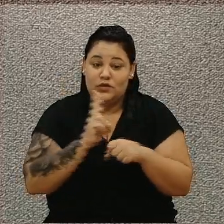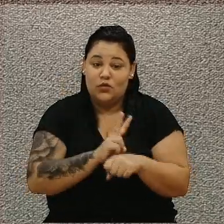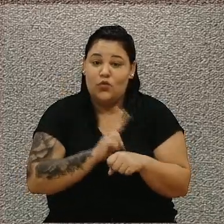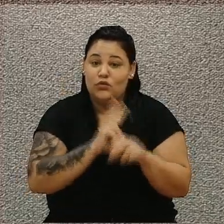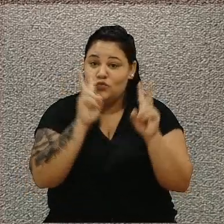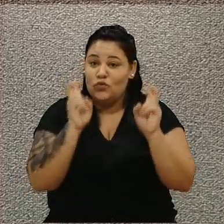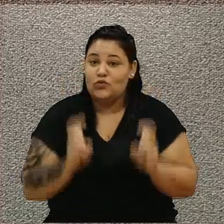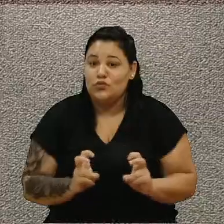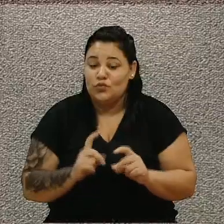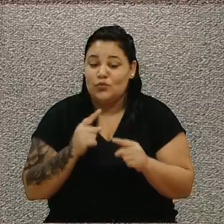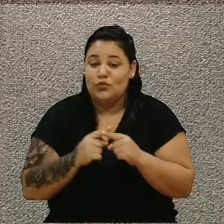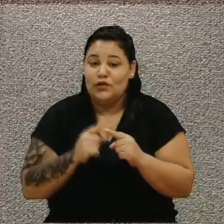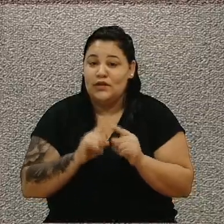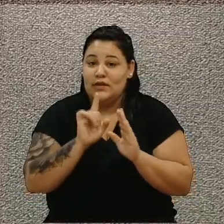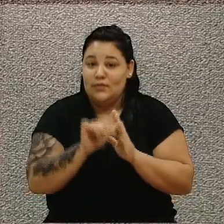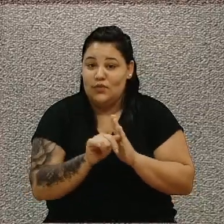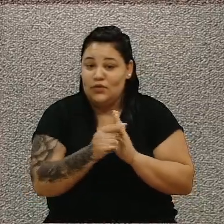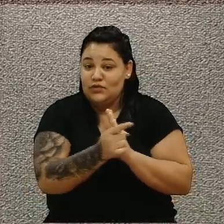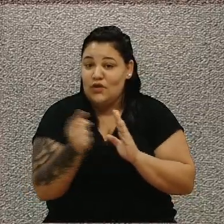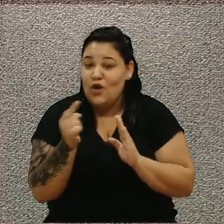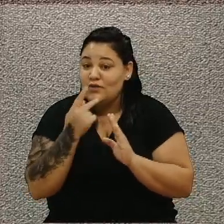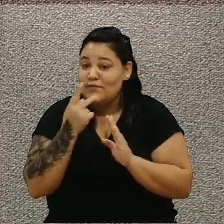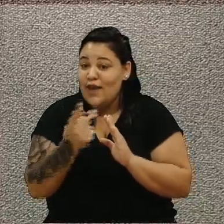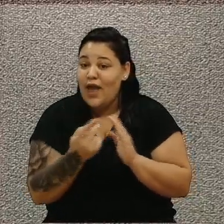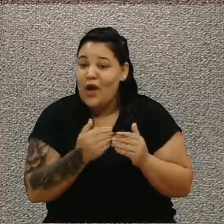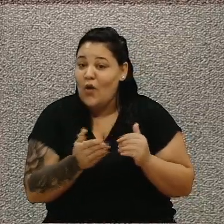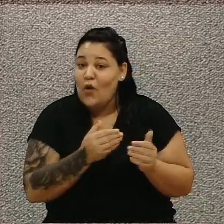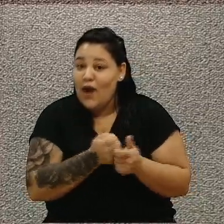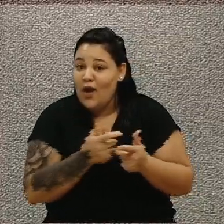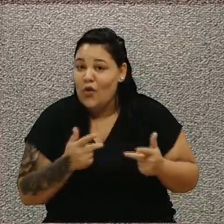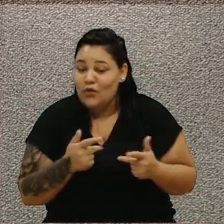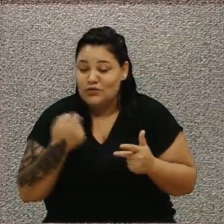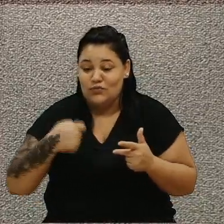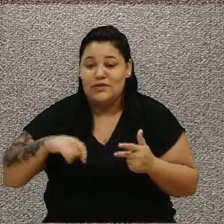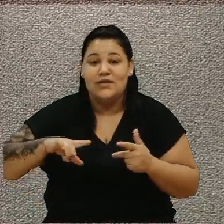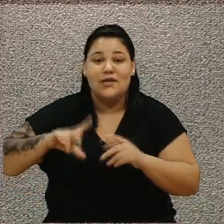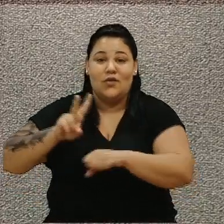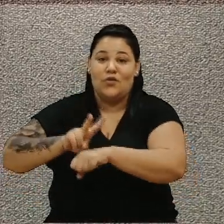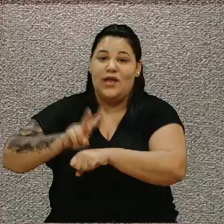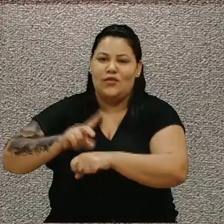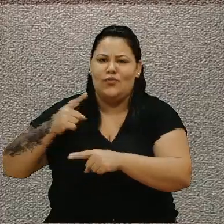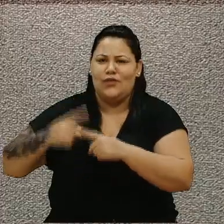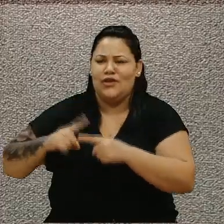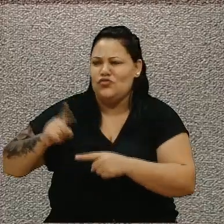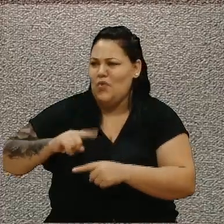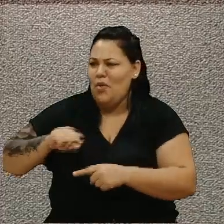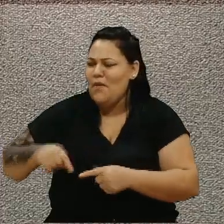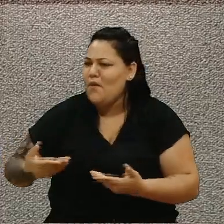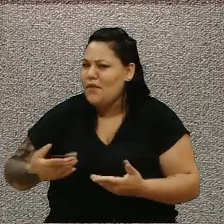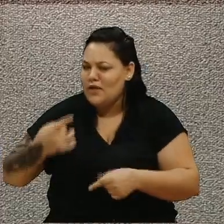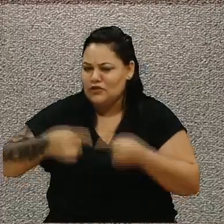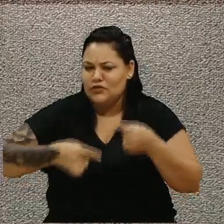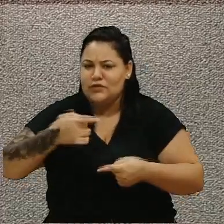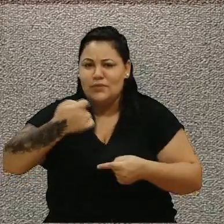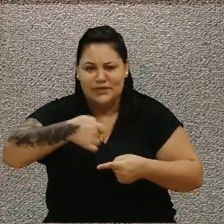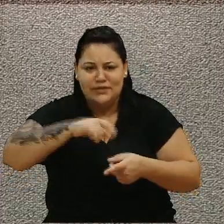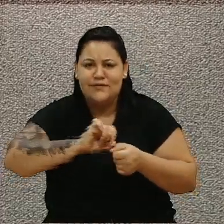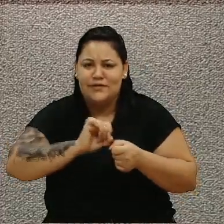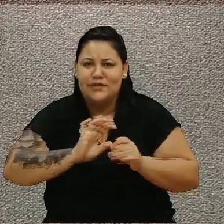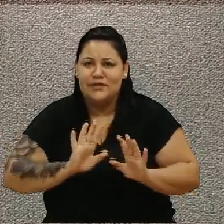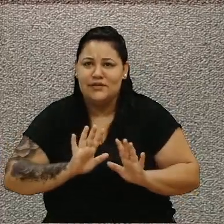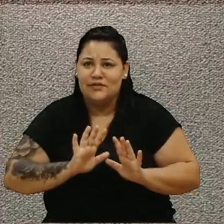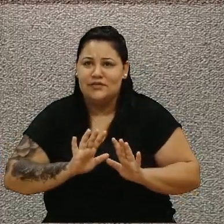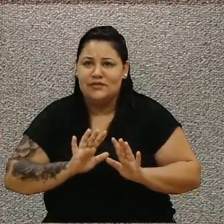Porque amanhã ou depois, quando nós formos falar qualquer coisa de um órgão, nós vamos ter que ter cuidado, porque a gente restringiu. E a discussão ela tem que ser feita aqui, indiferente. Eu